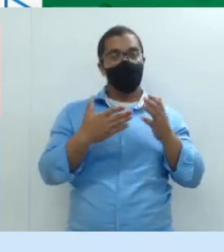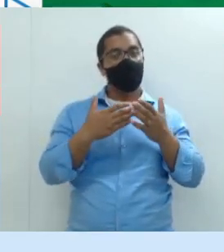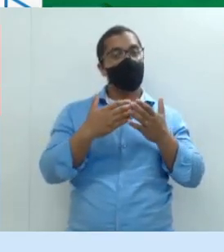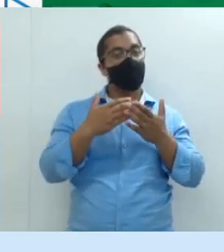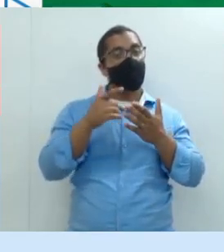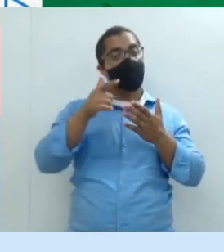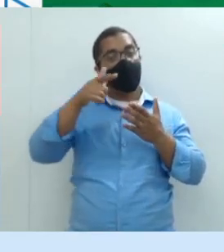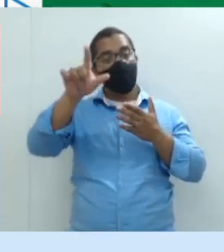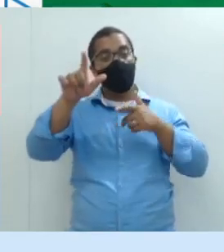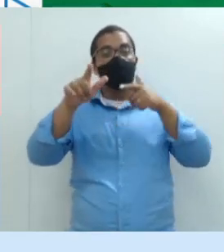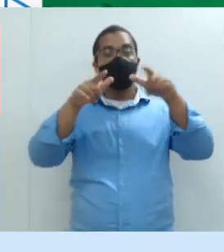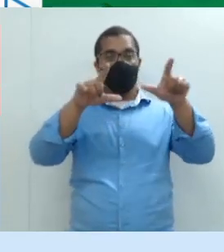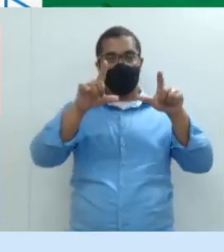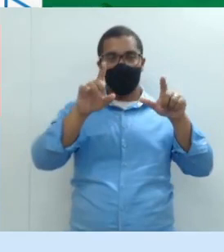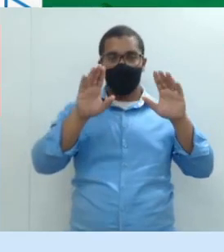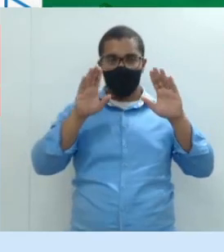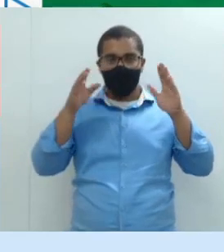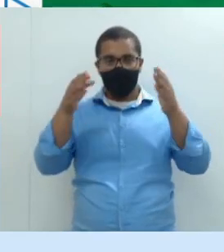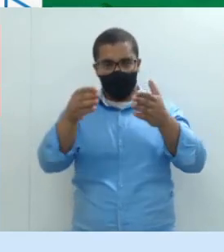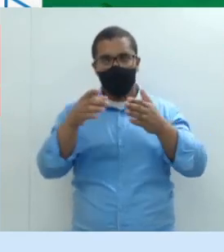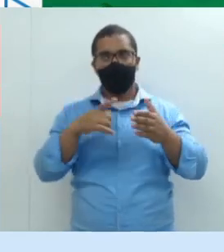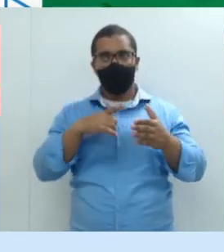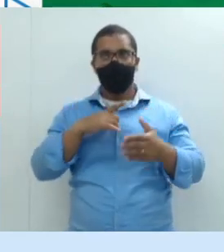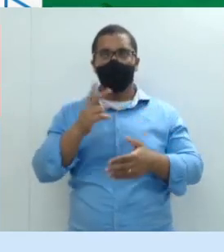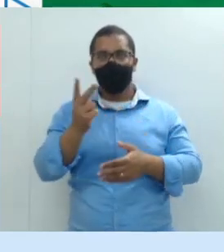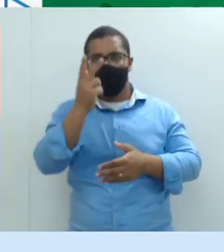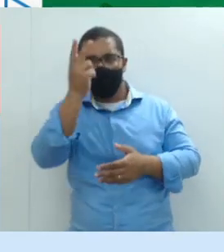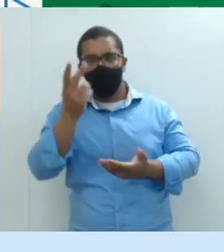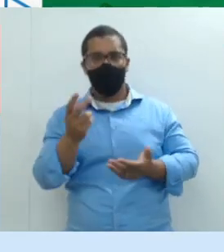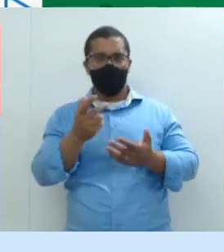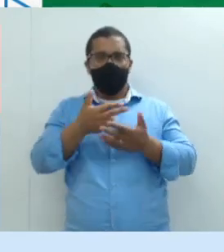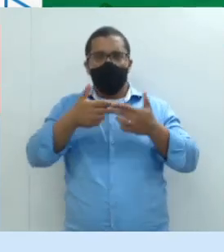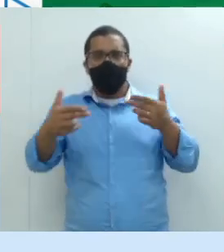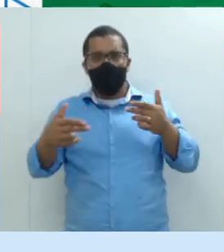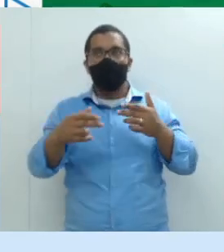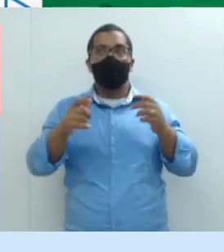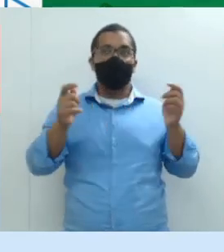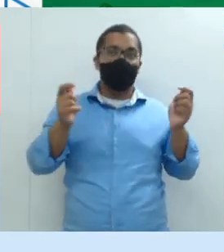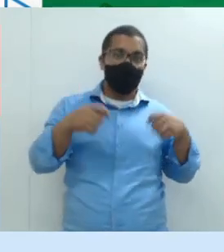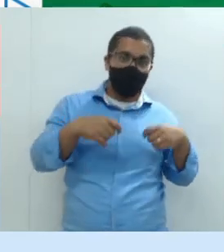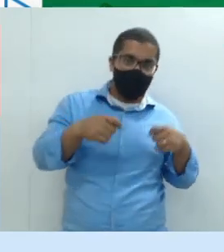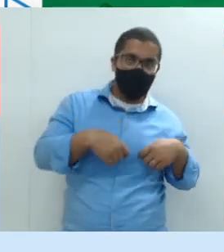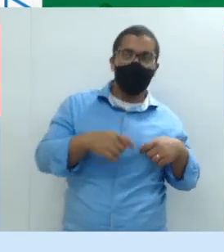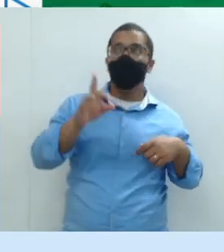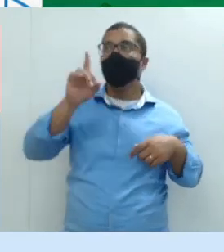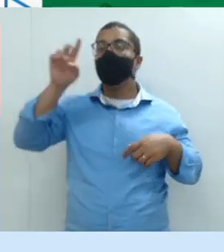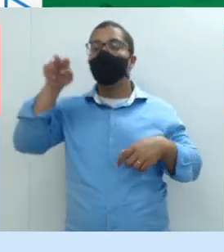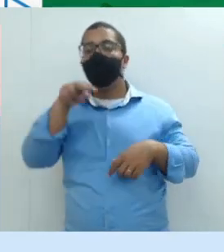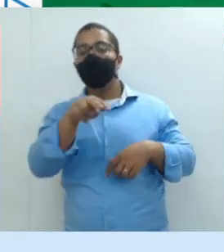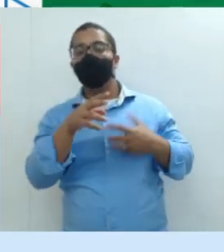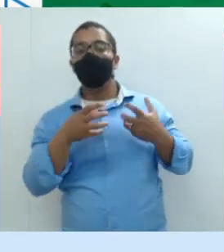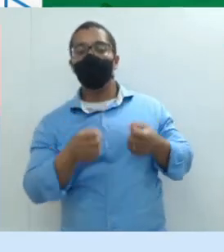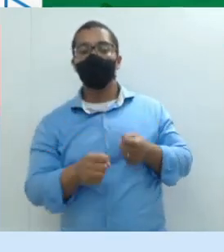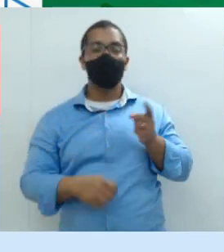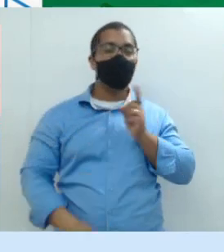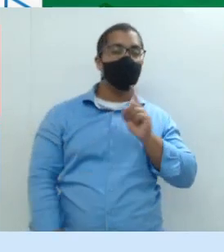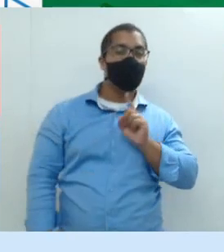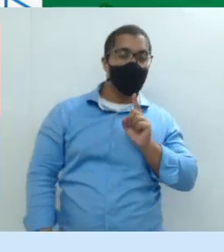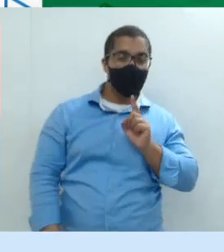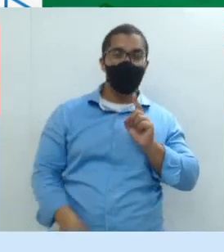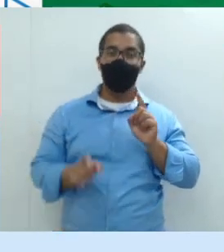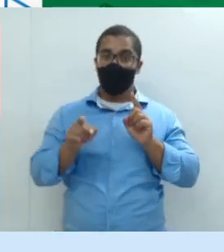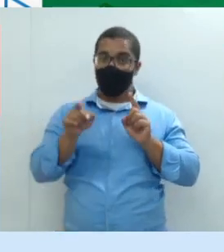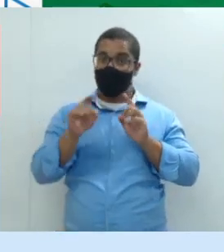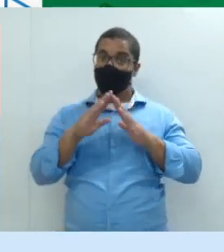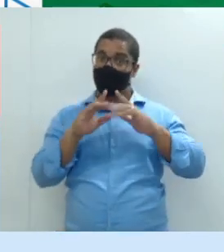são necessariamente sobre dogmas, sobre valores, sobre aquilo que é possível, sobre aos olhos de Deus, o que é possível a gente fazer ou não.